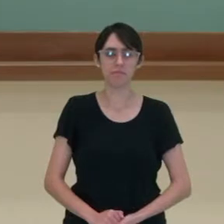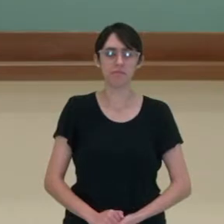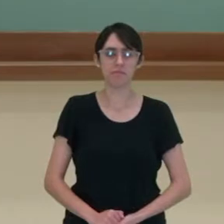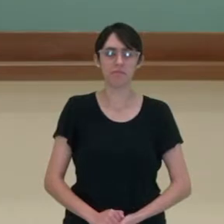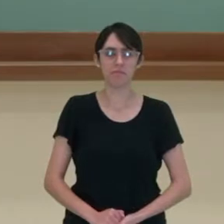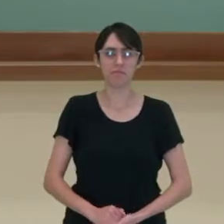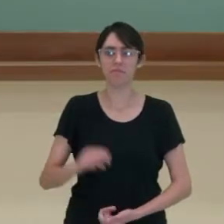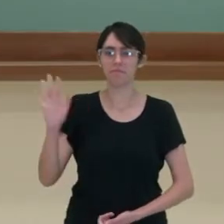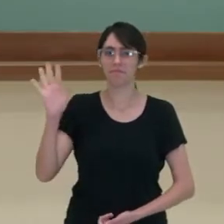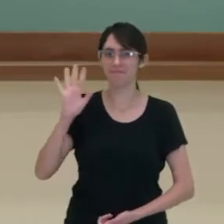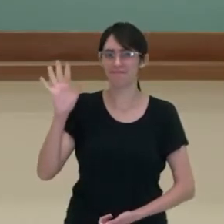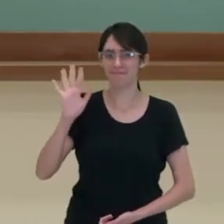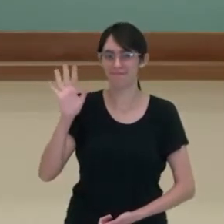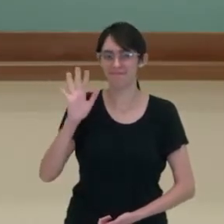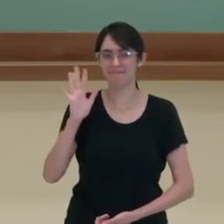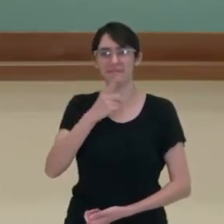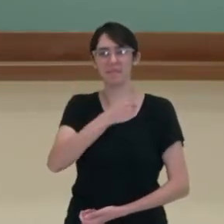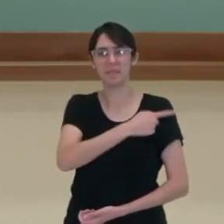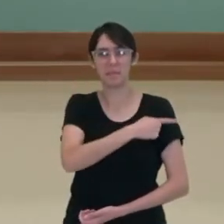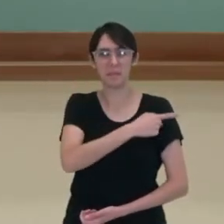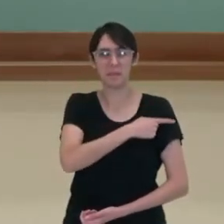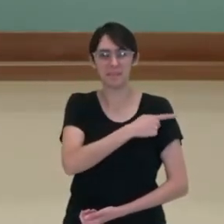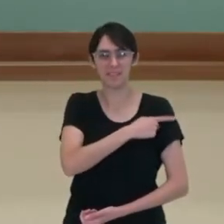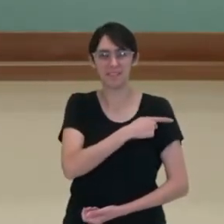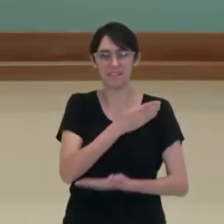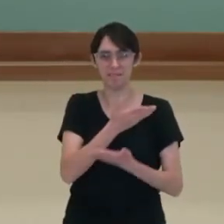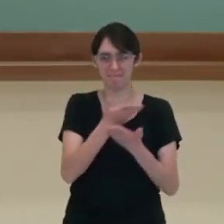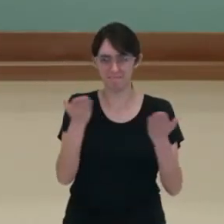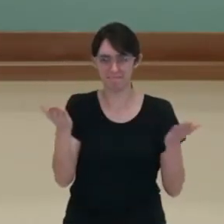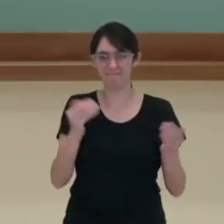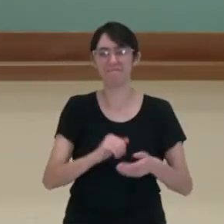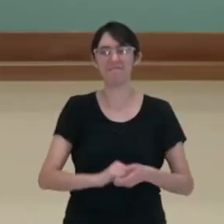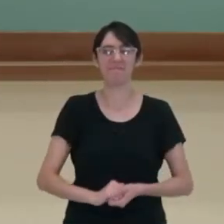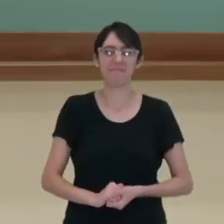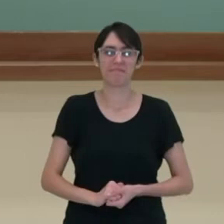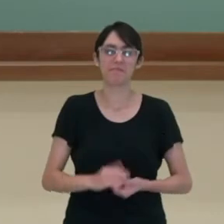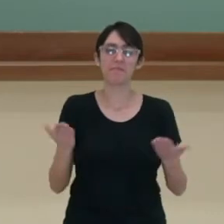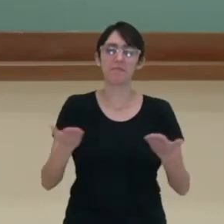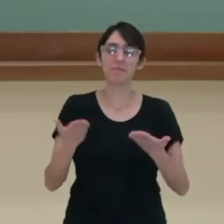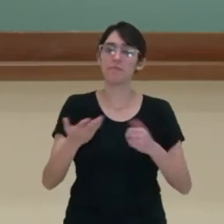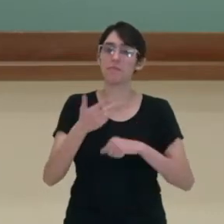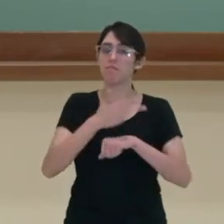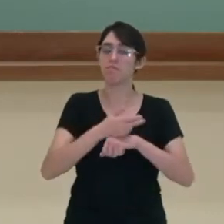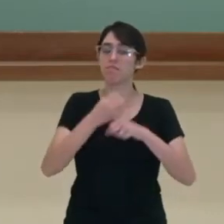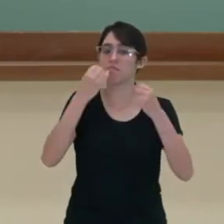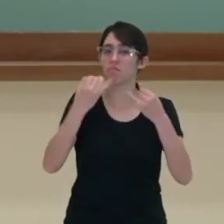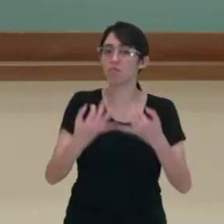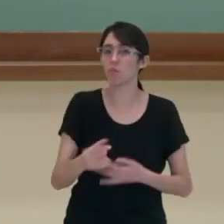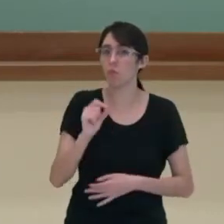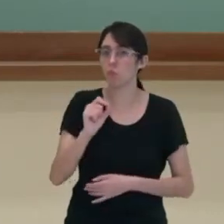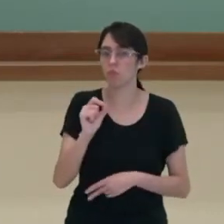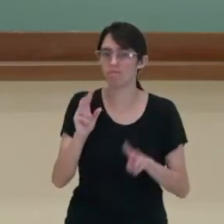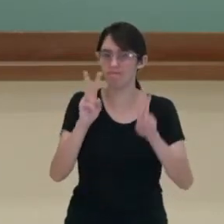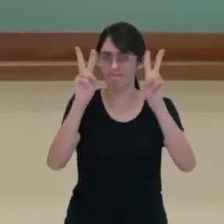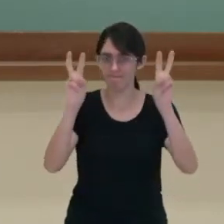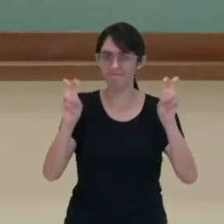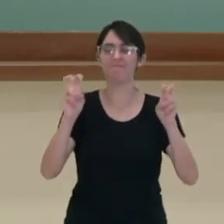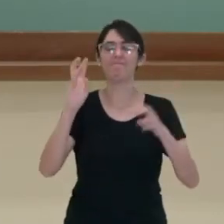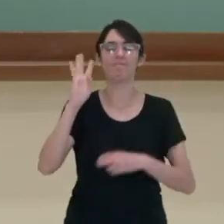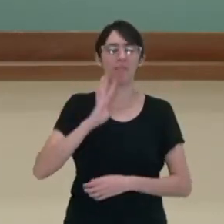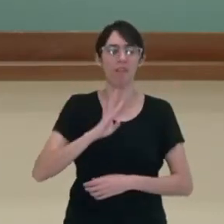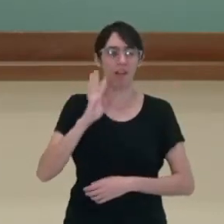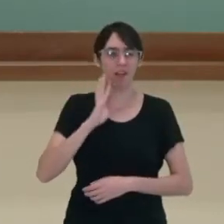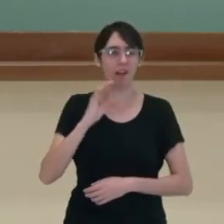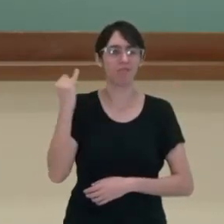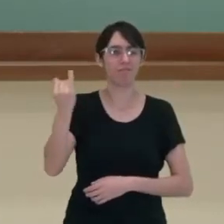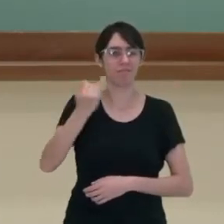Olá, estudantes da primeira série do ensino médio. Nesse vídeo a gente vai falar sobre um assunto muito legal